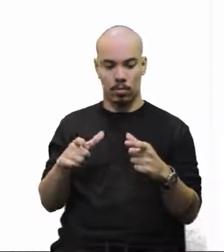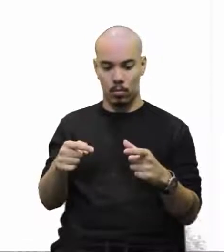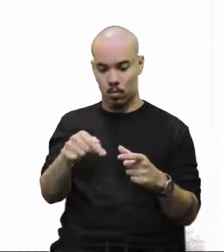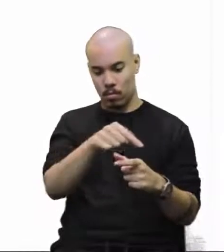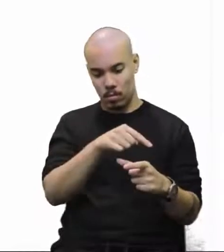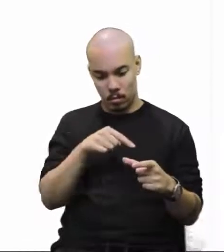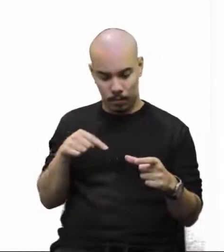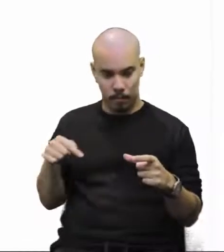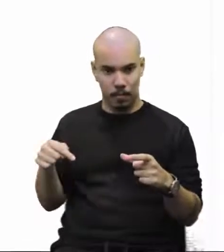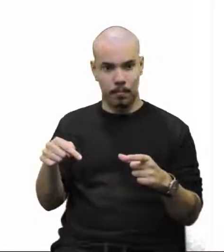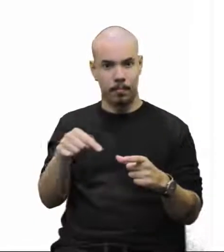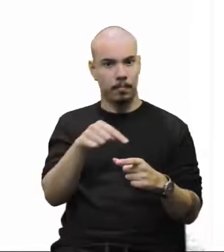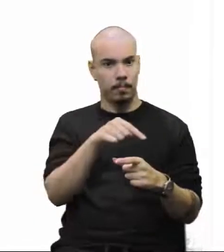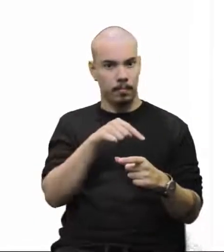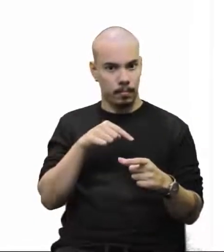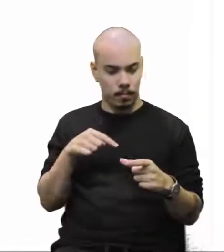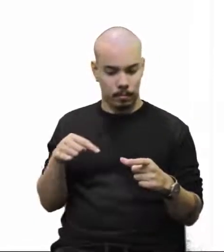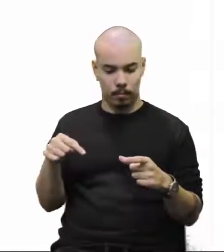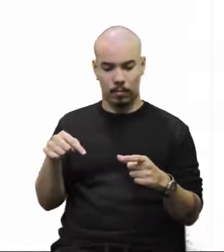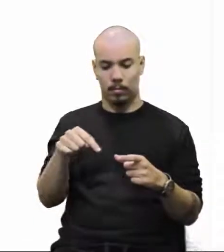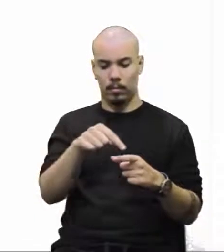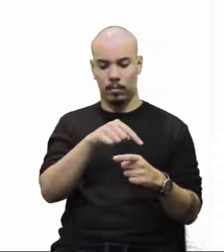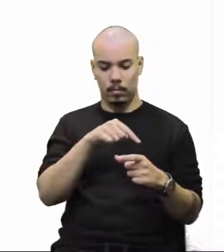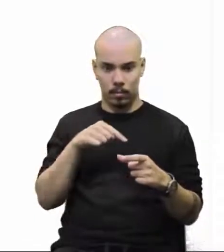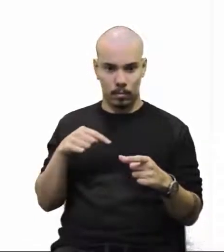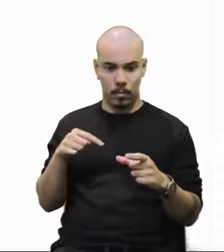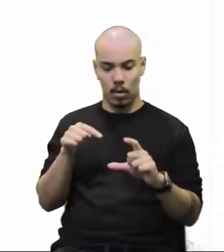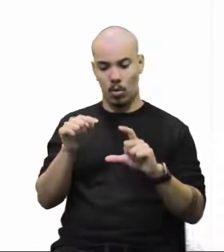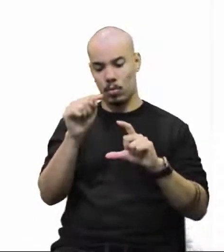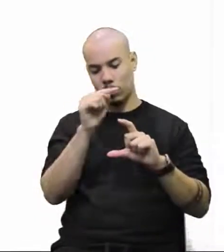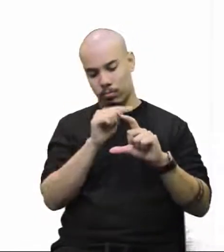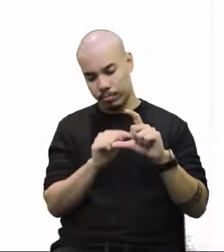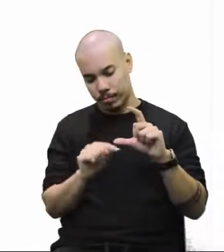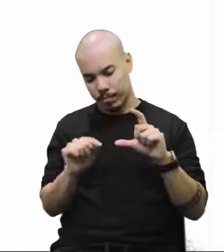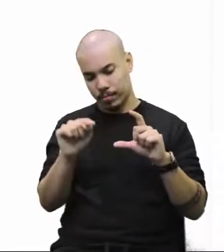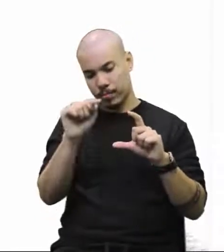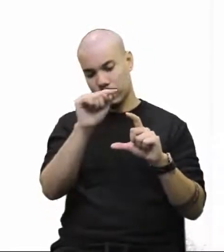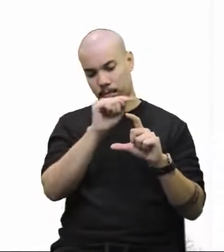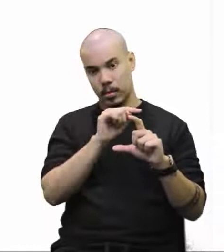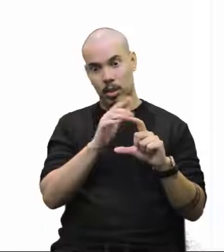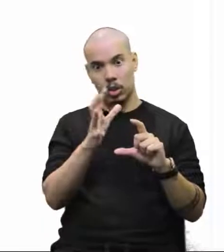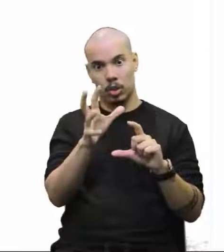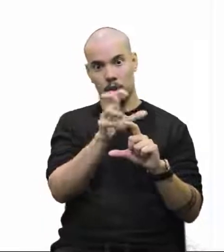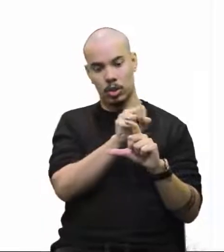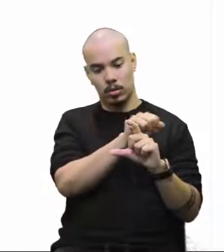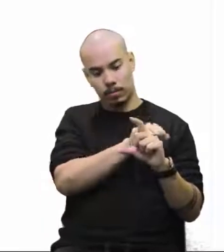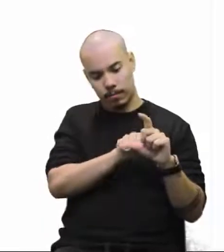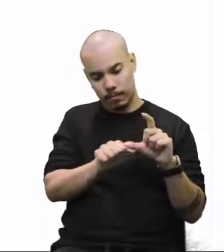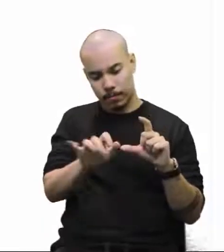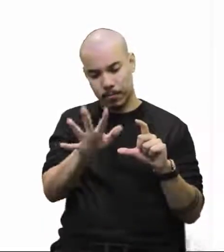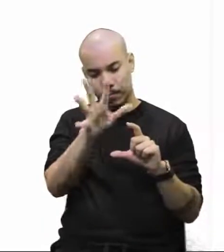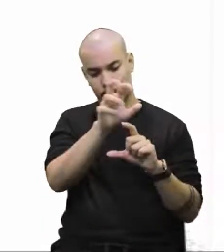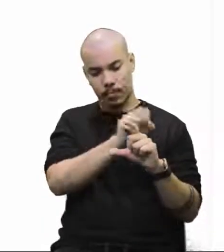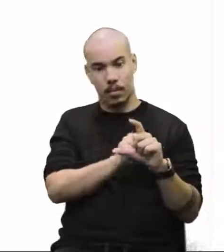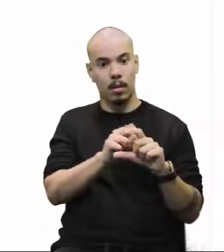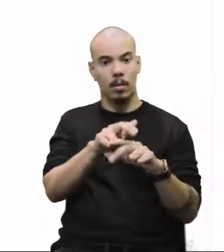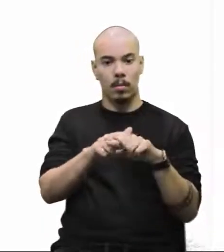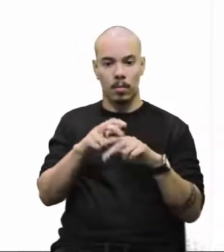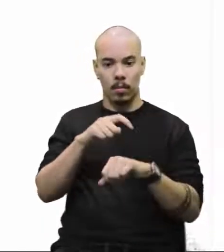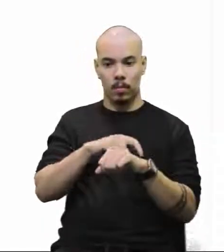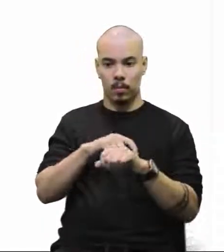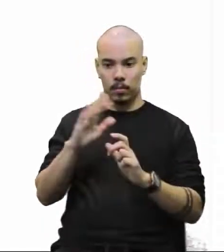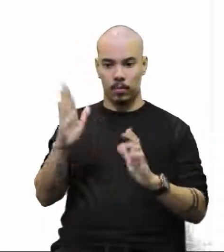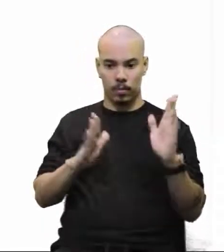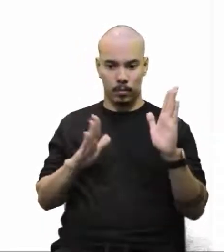sobre o disco, que a corrente está passando no disco. Esse cara está puxando para fora do ímã, né? Isso. Devido ao momento de